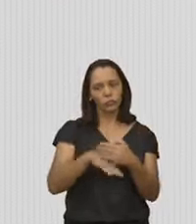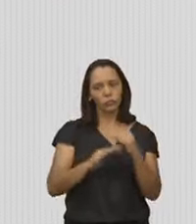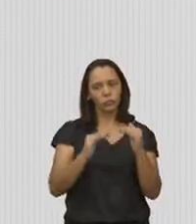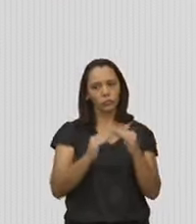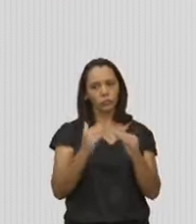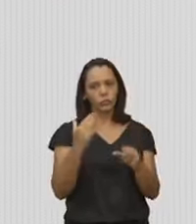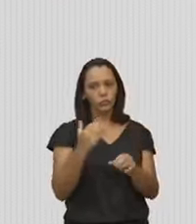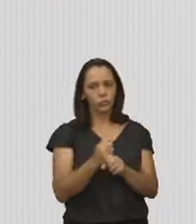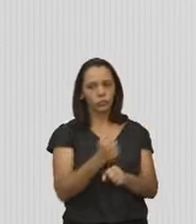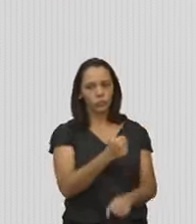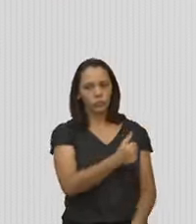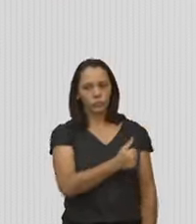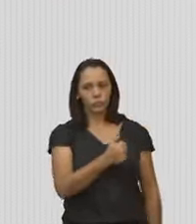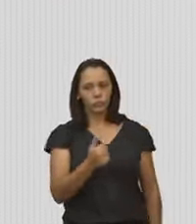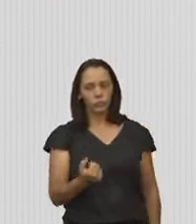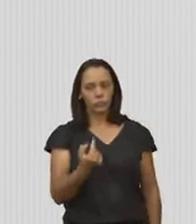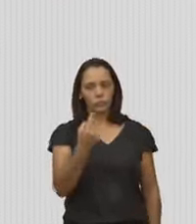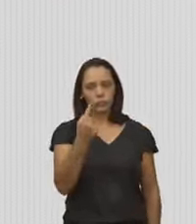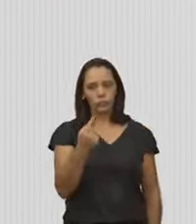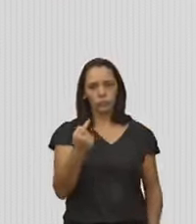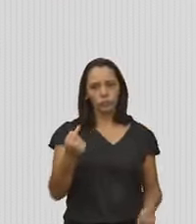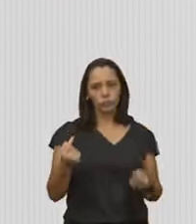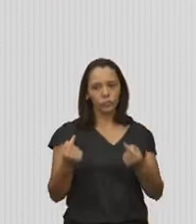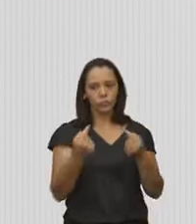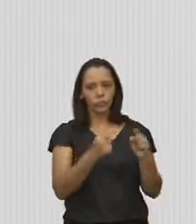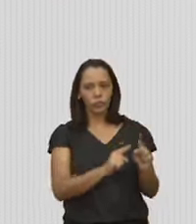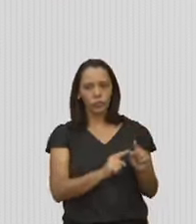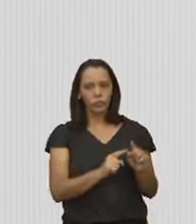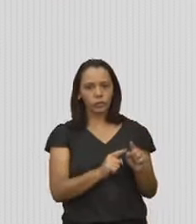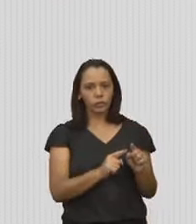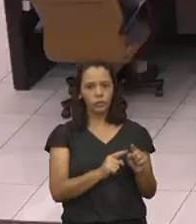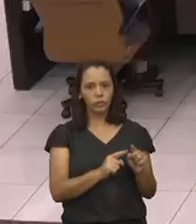votos favoráveis e 1 voto contrário.